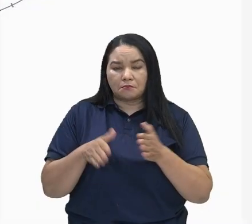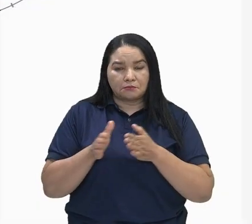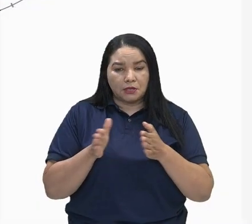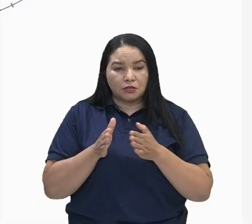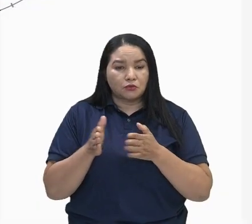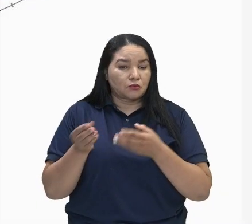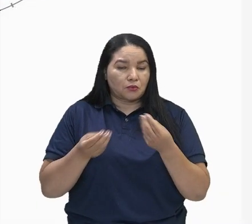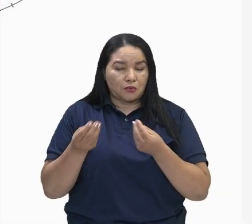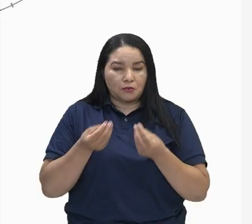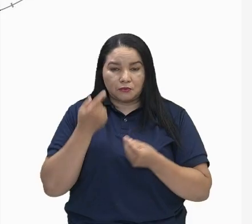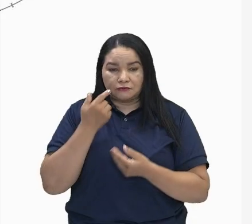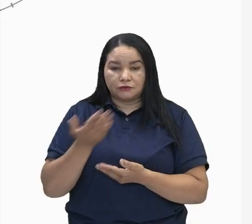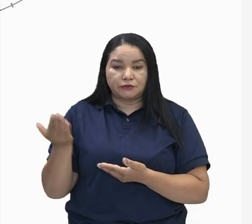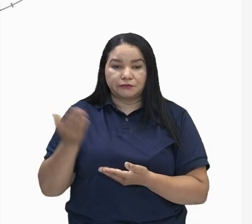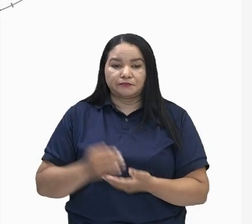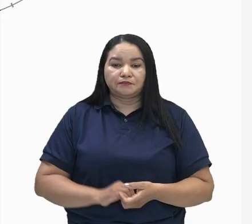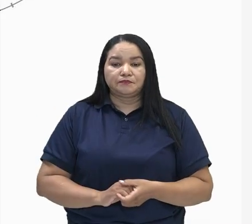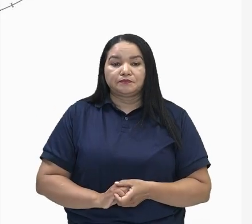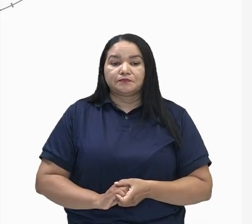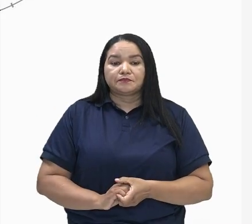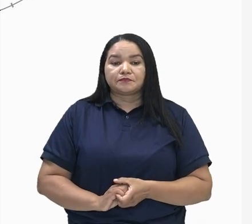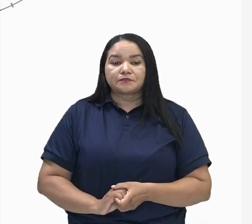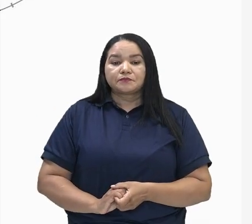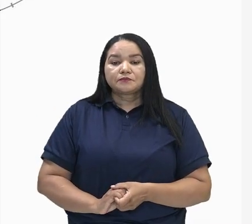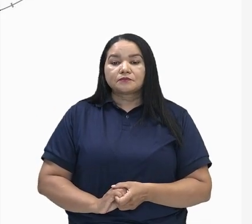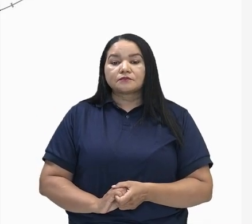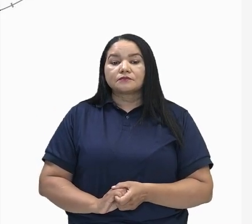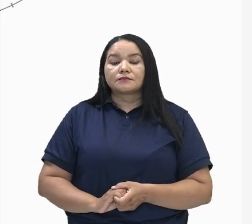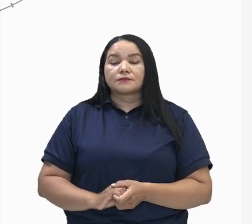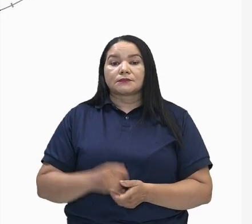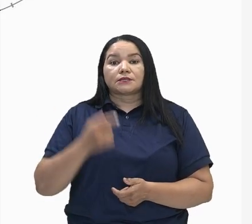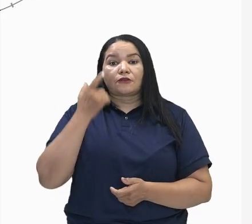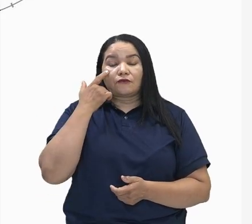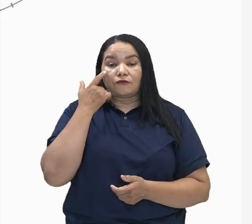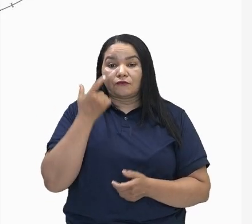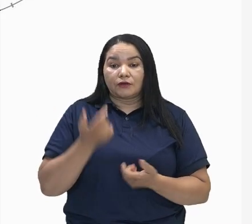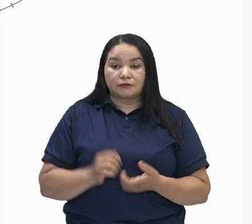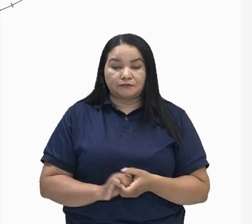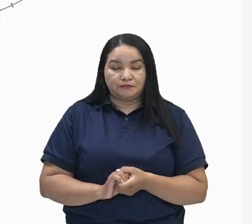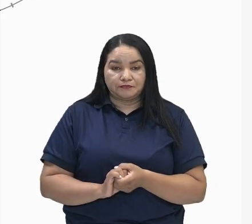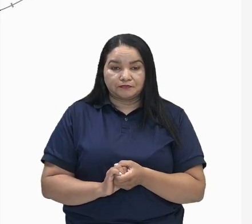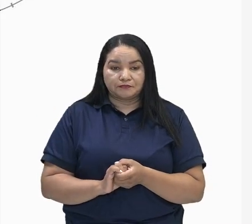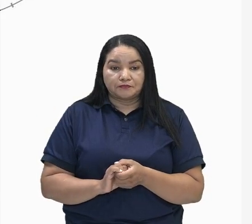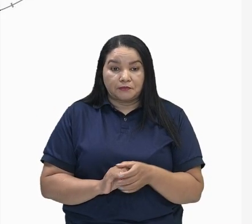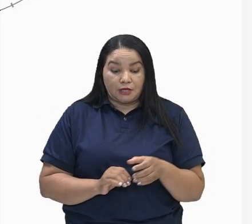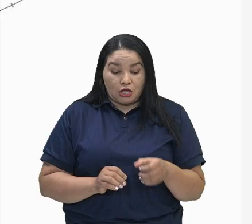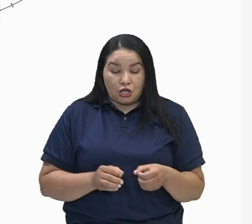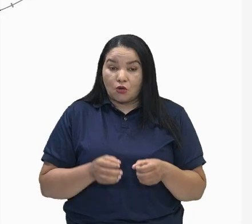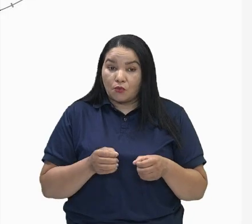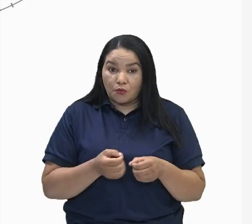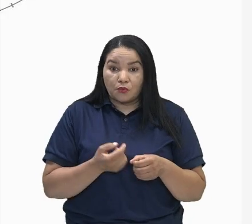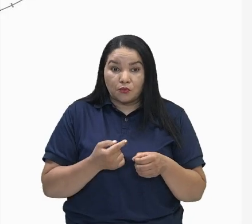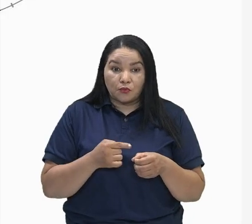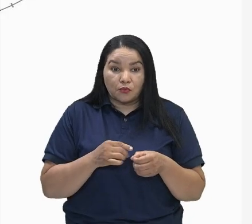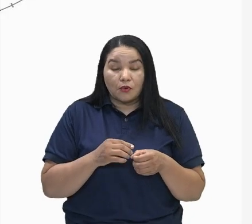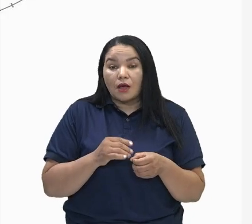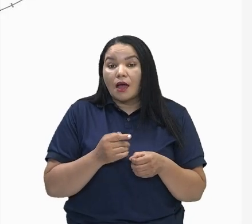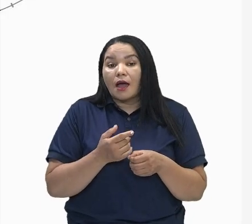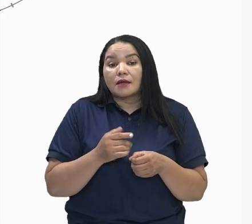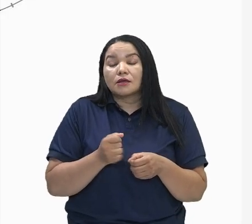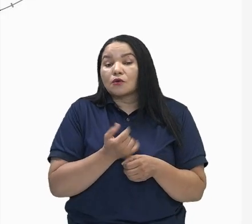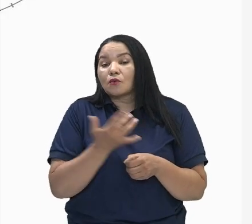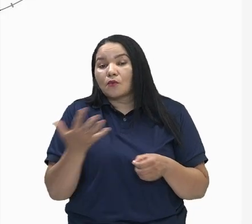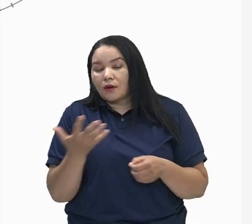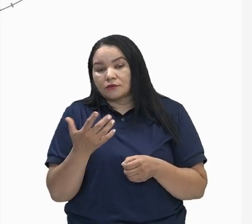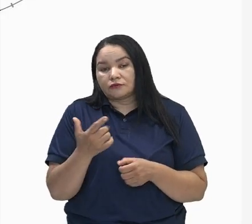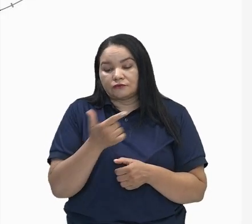fértil. Observe aí que a ovulação, ela é um fenômeno que dura apenas 24 horas